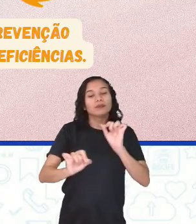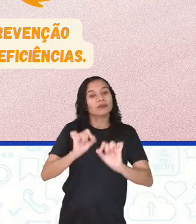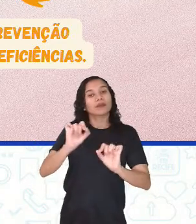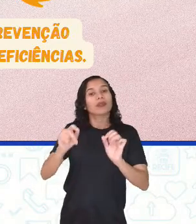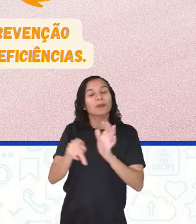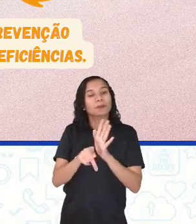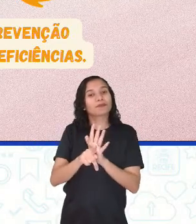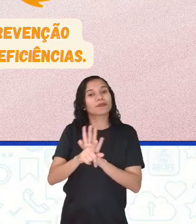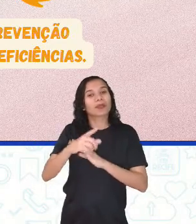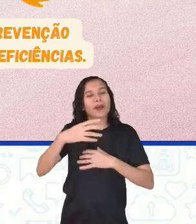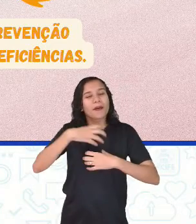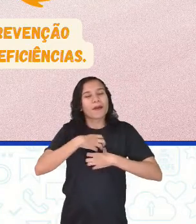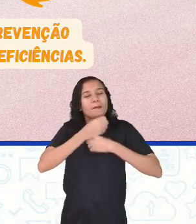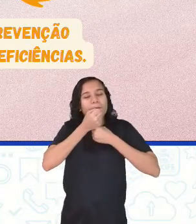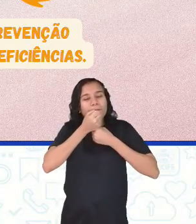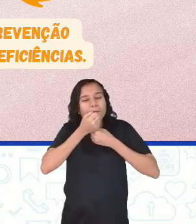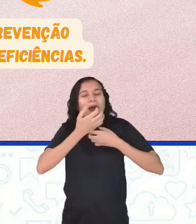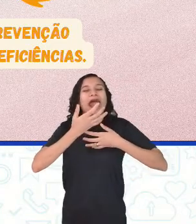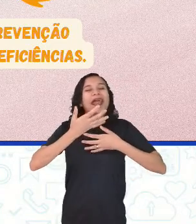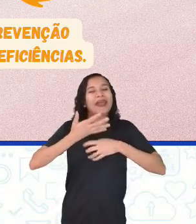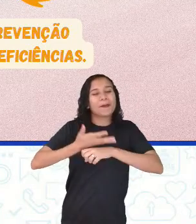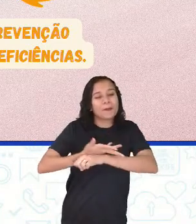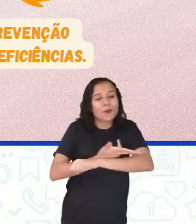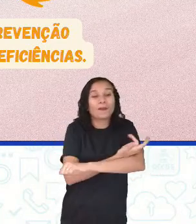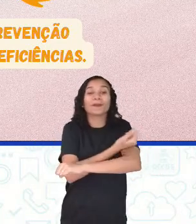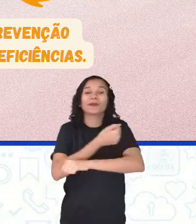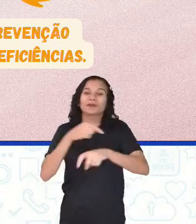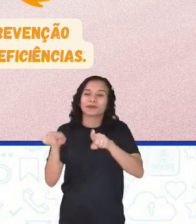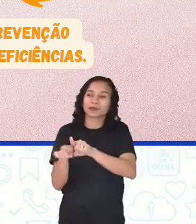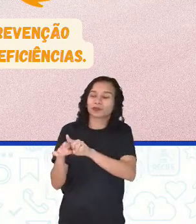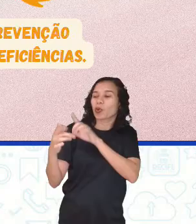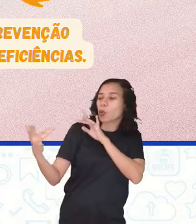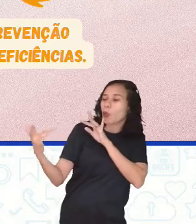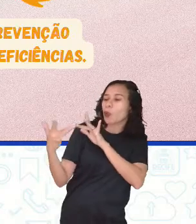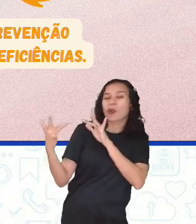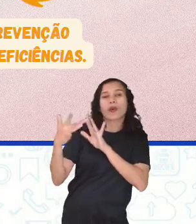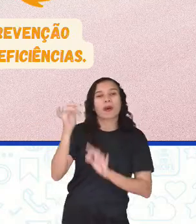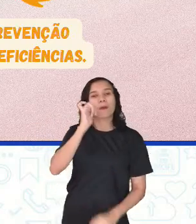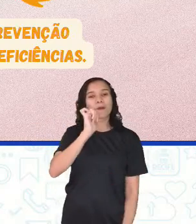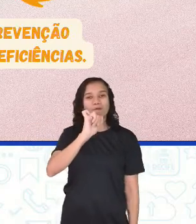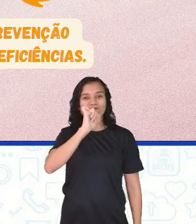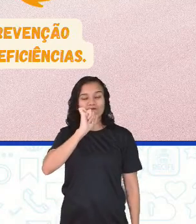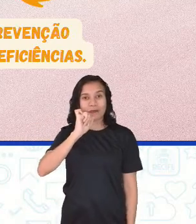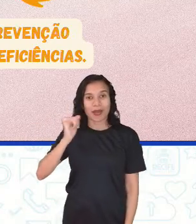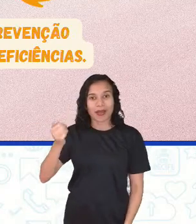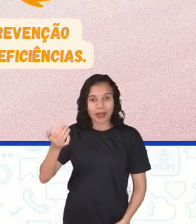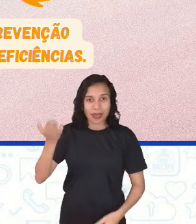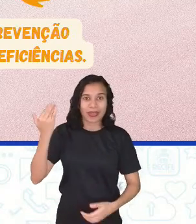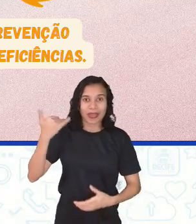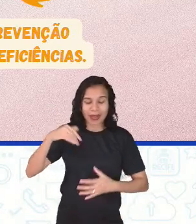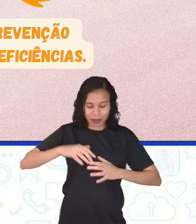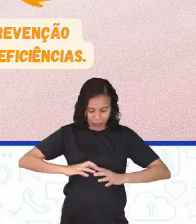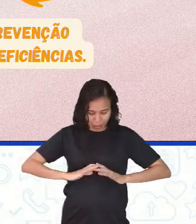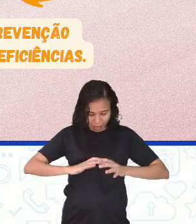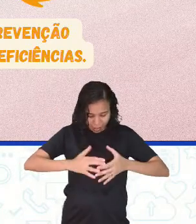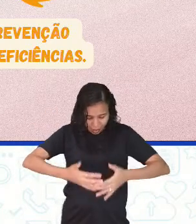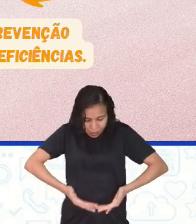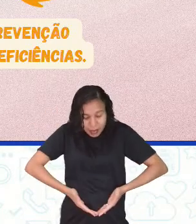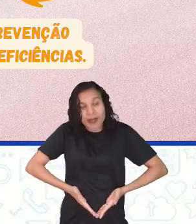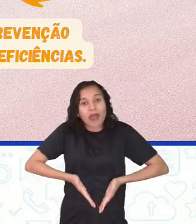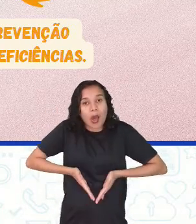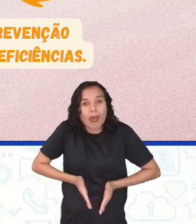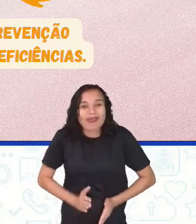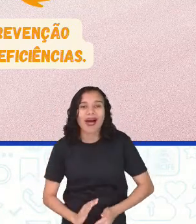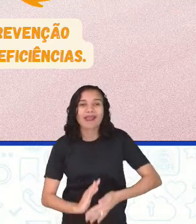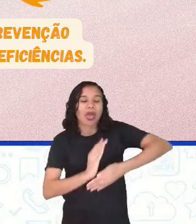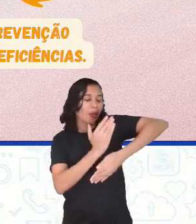questão desse bem-estar emocional. A questão aí do contato com a mãe, que antes estava dentro do nosso corpo e agora está fora, é